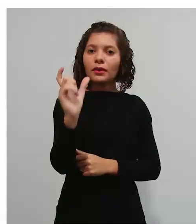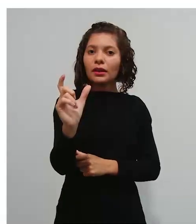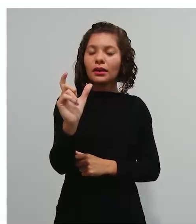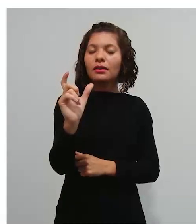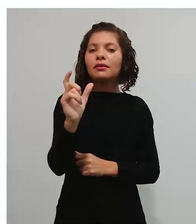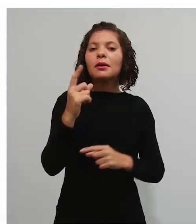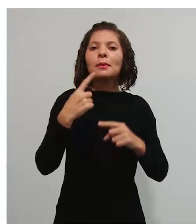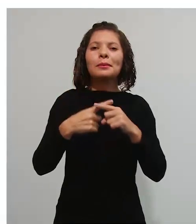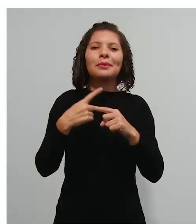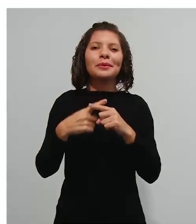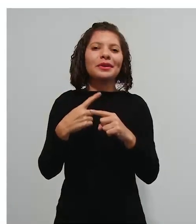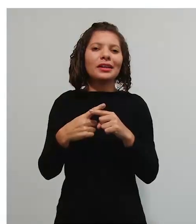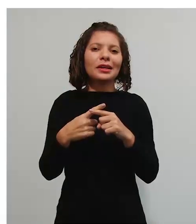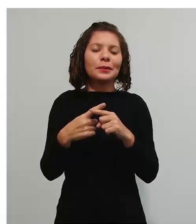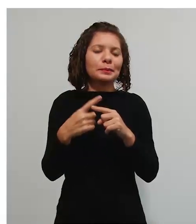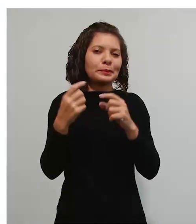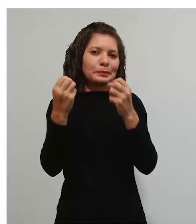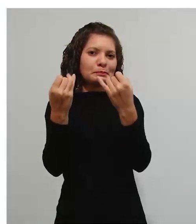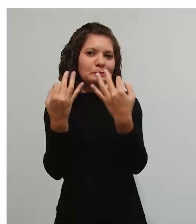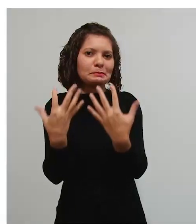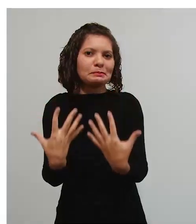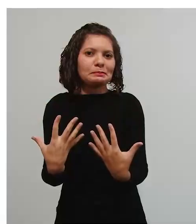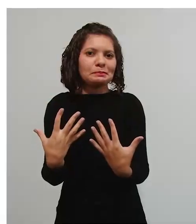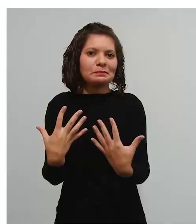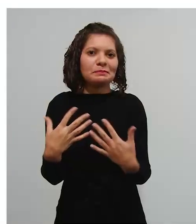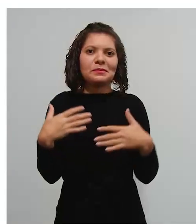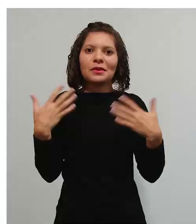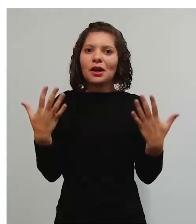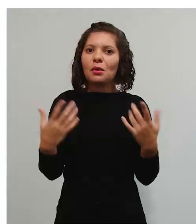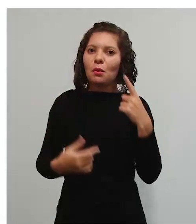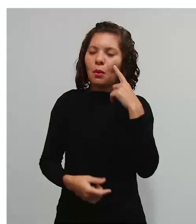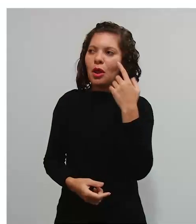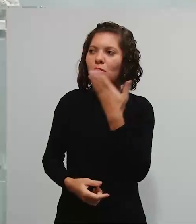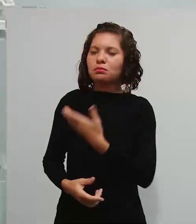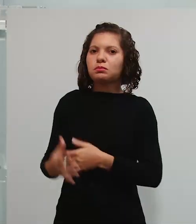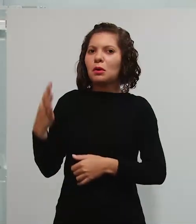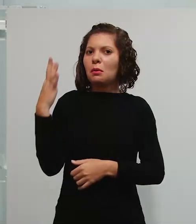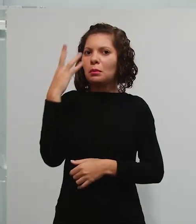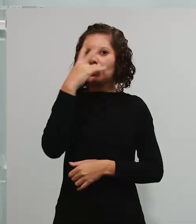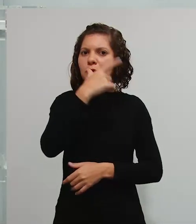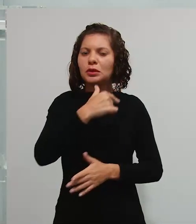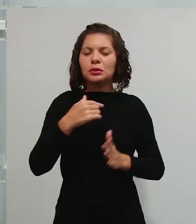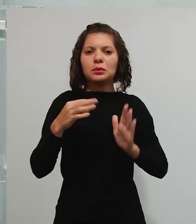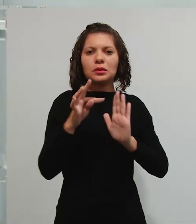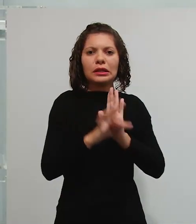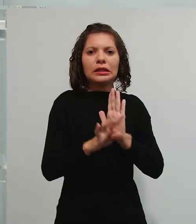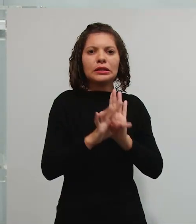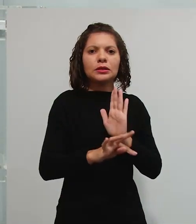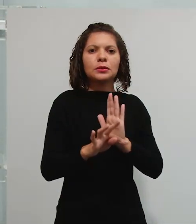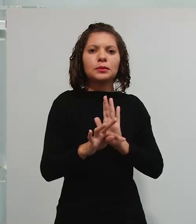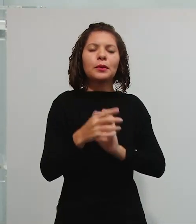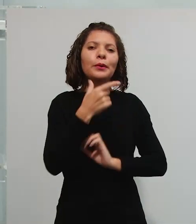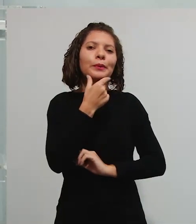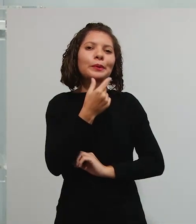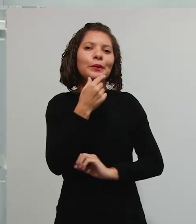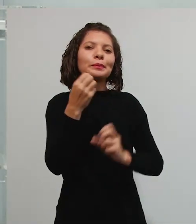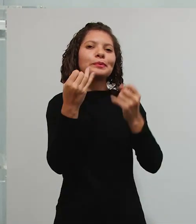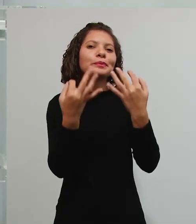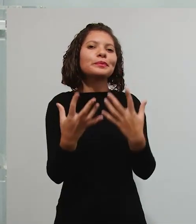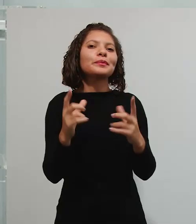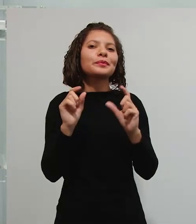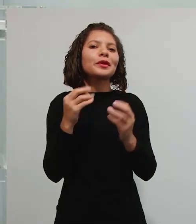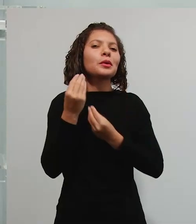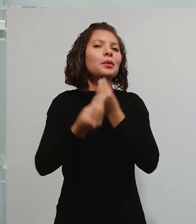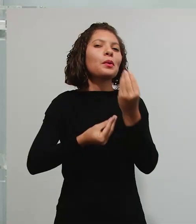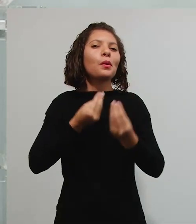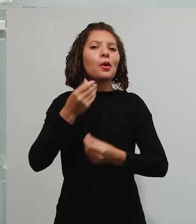foi feita para dizer. Então, ao escrever este belíssimo texto, o Graciliano Ramos diz o quê? Como que fazem as lavadeiras